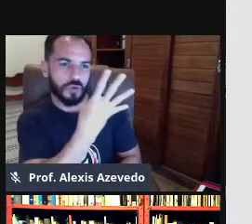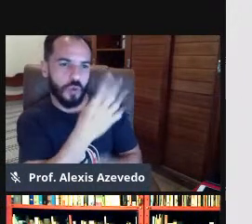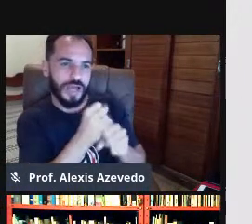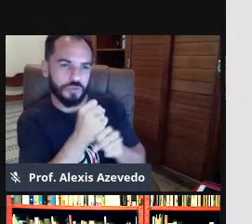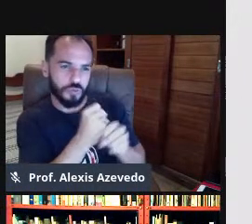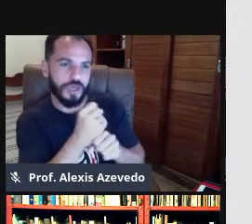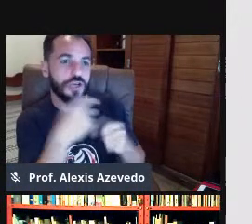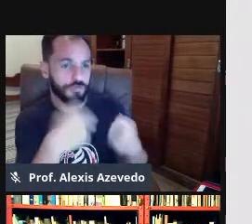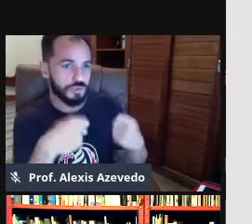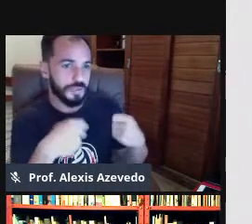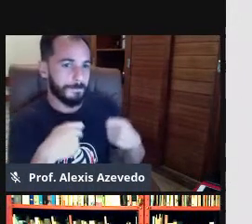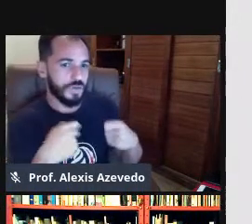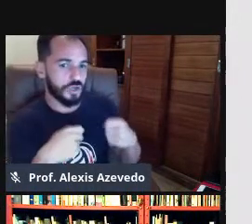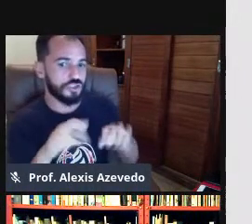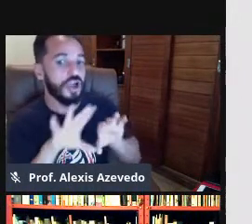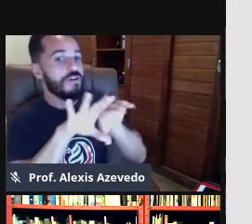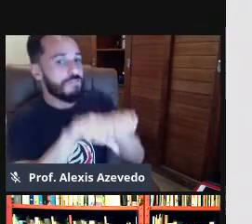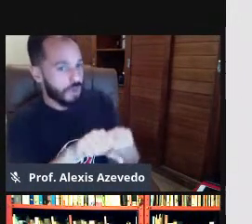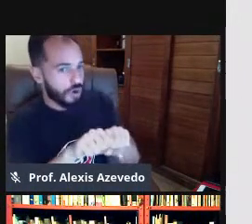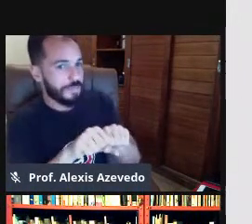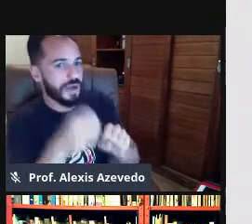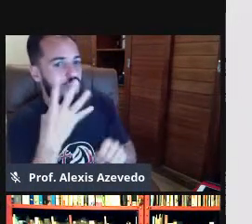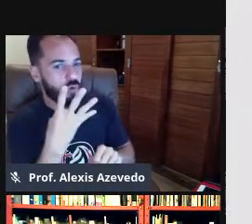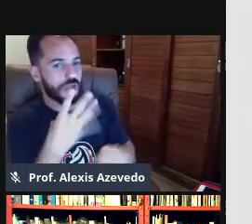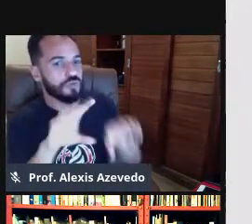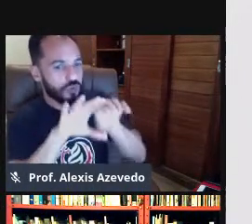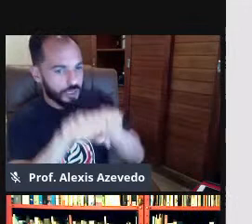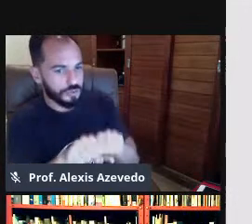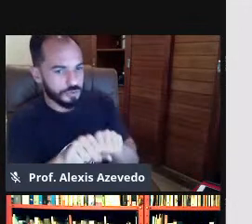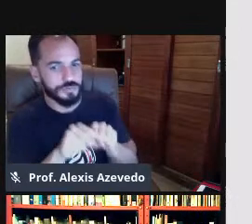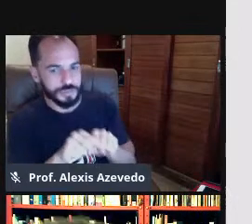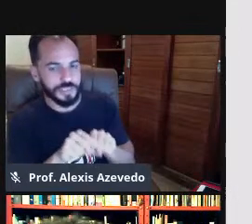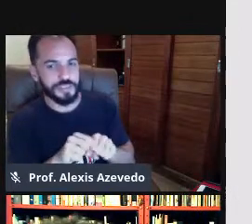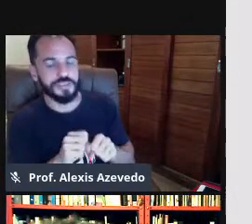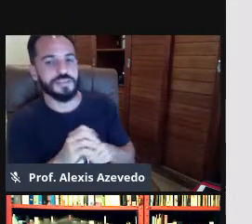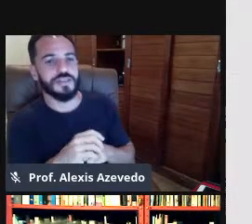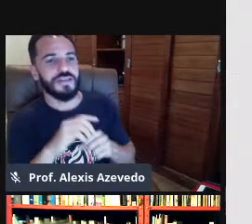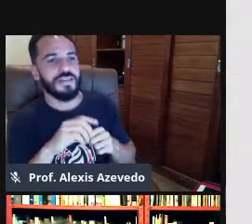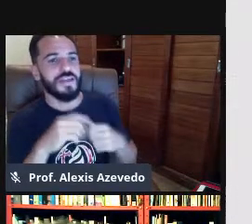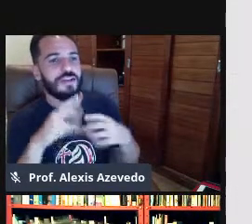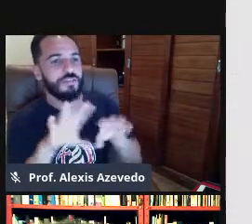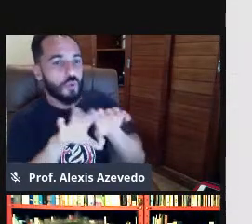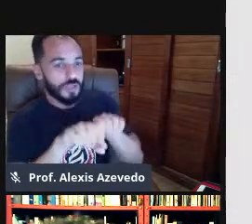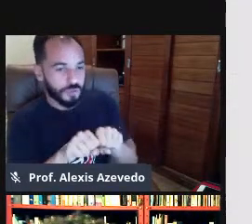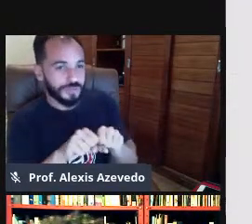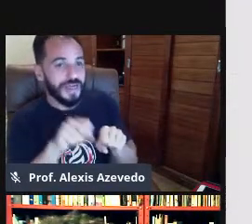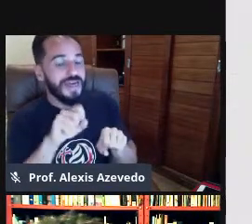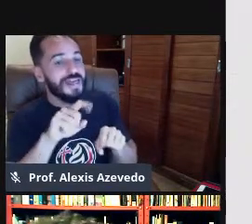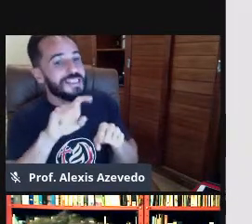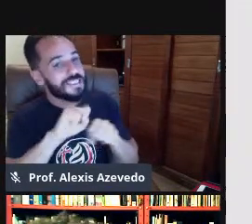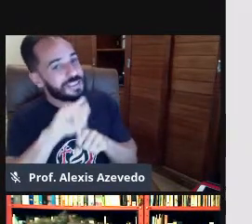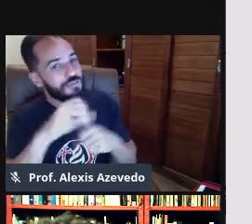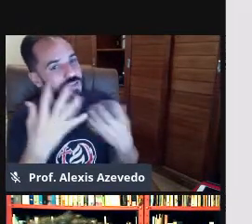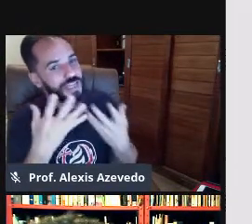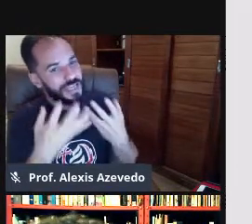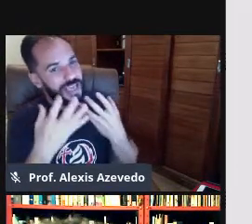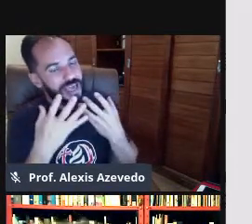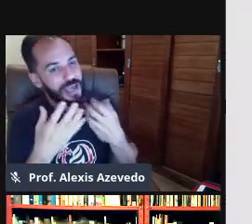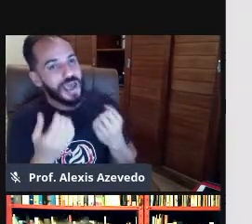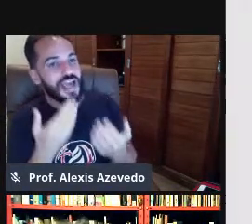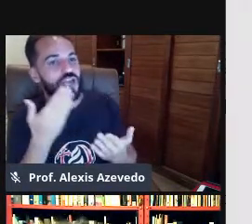são atividades feitas além do horário de sala de aula. Né? Tem vários tipos de atividades